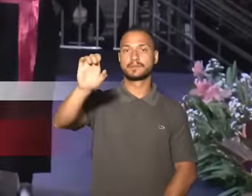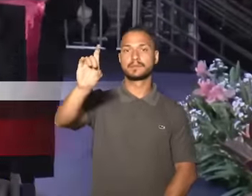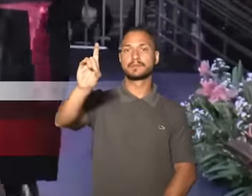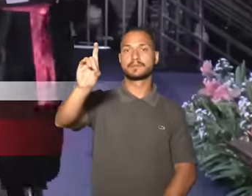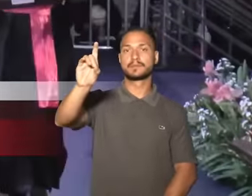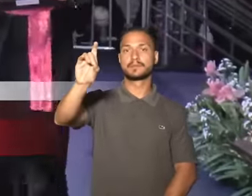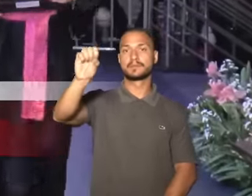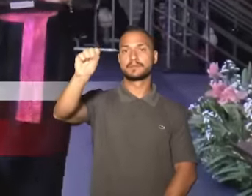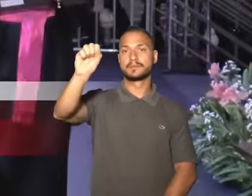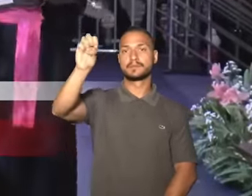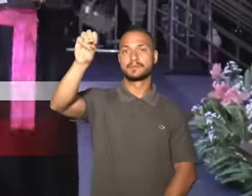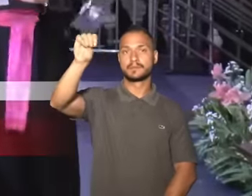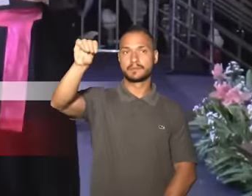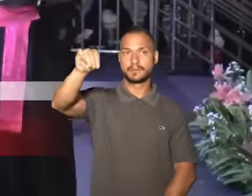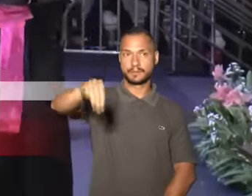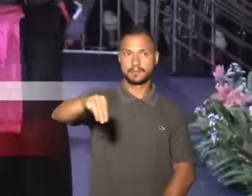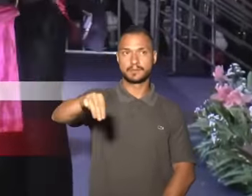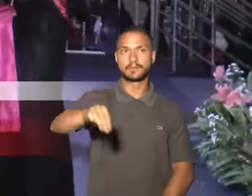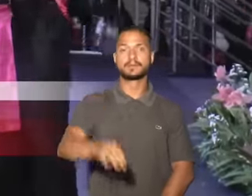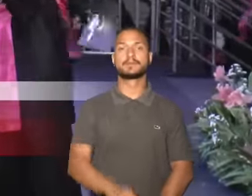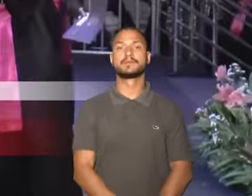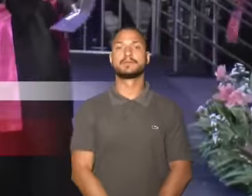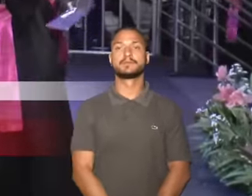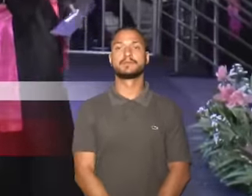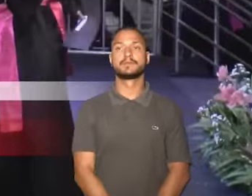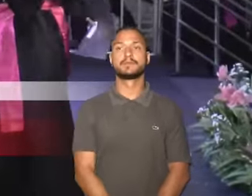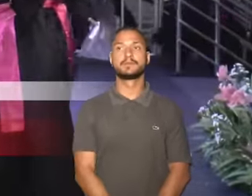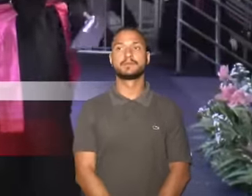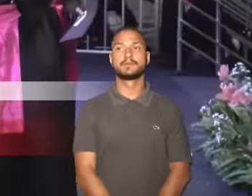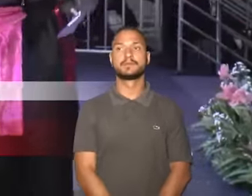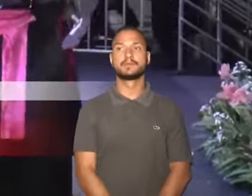Edson Severino Leal.